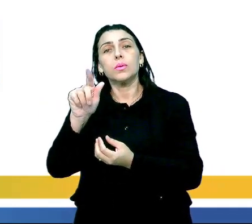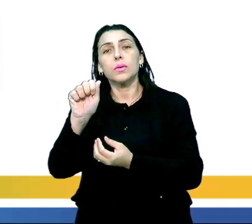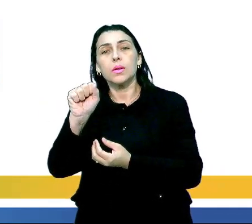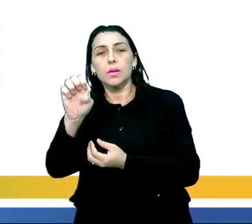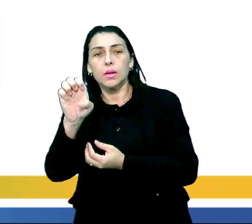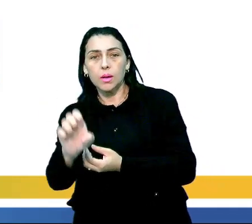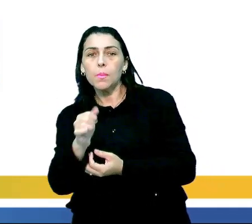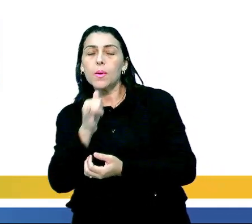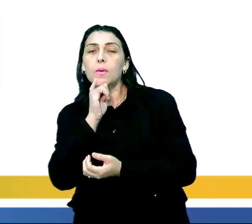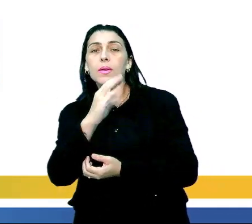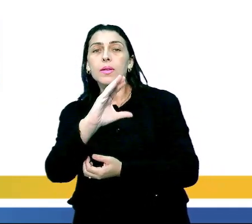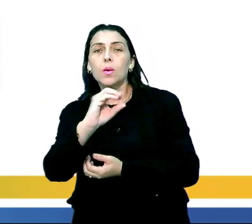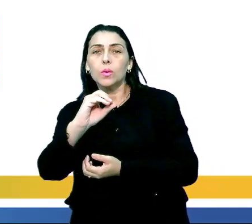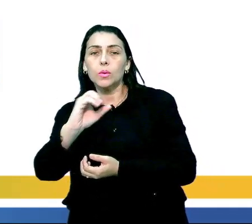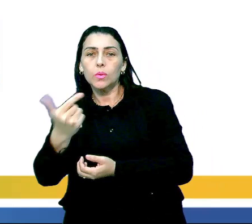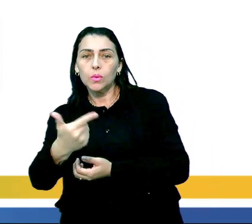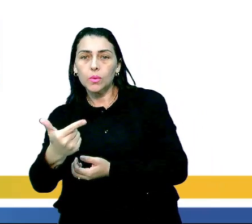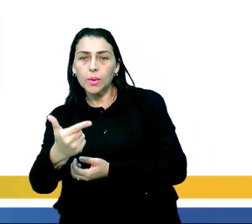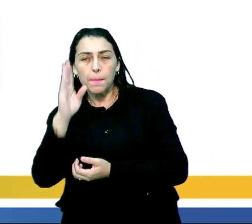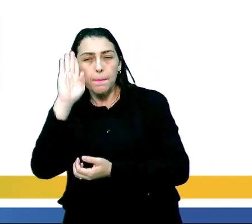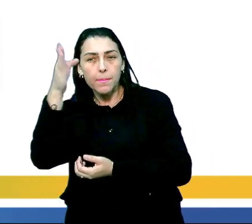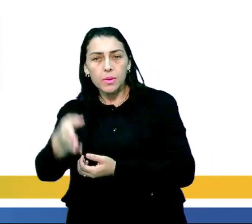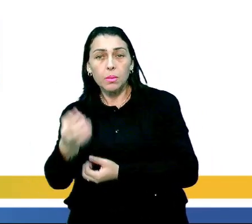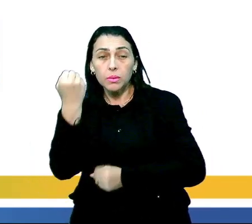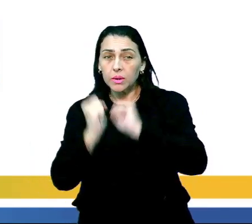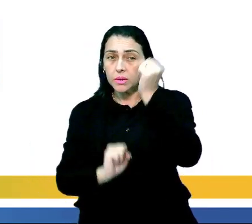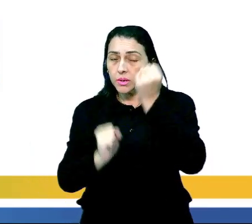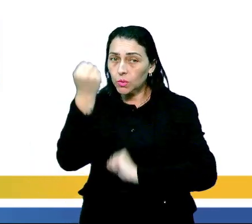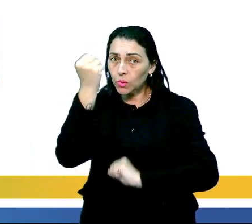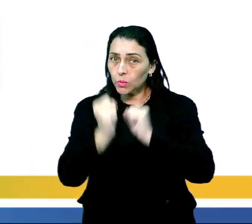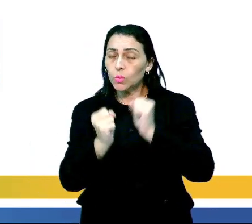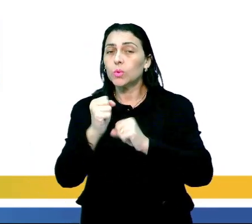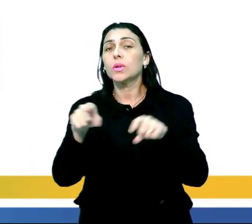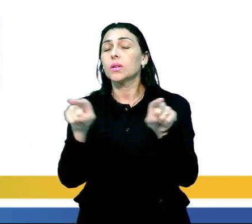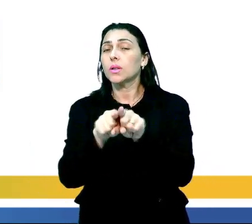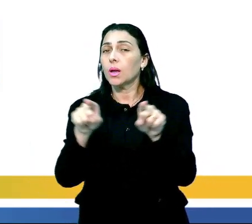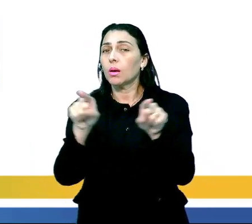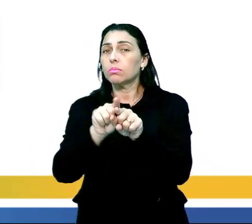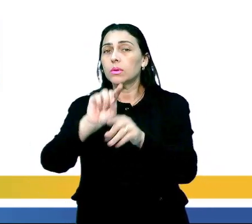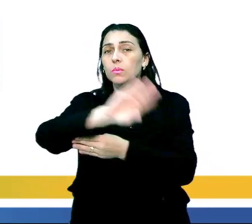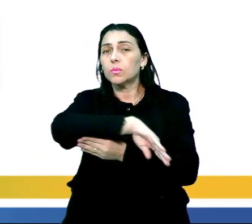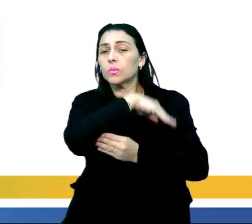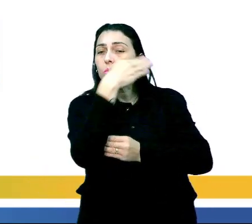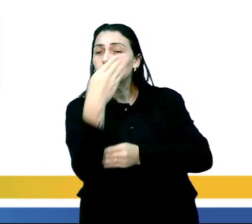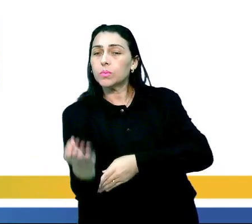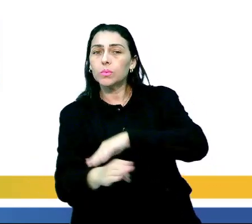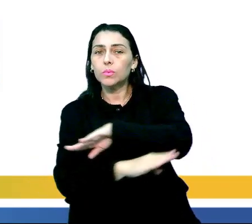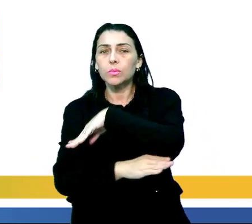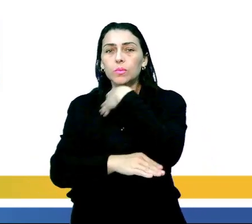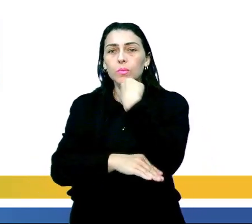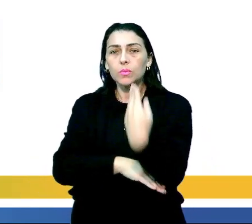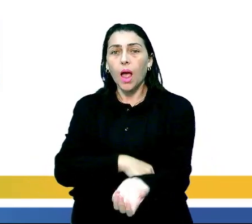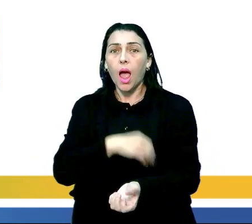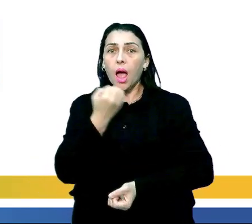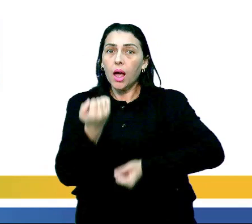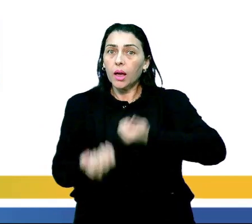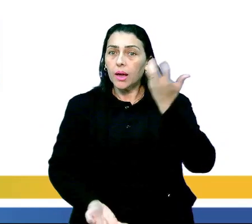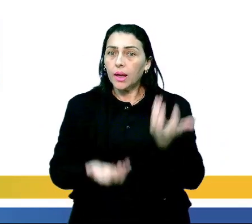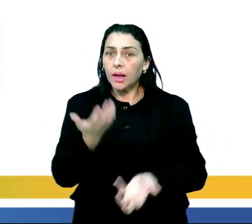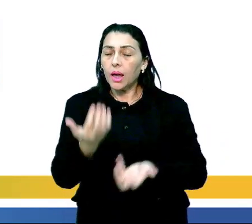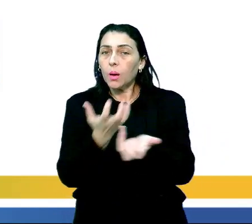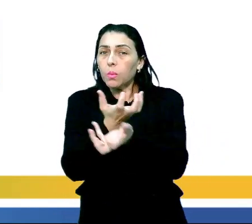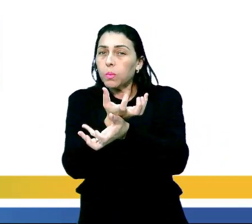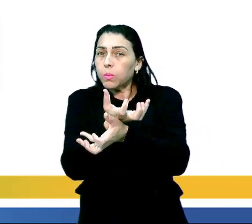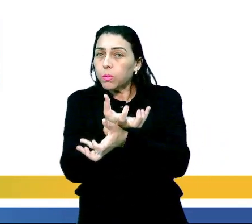estufa, como por exemplo o CO2. E esse CO2 ele é liberado principalmente pela indústria, ele também é